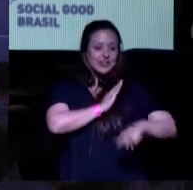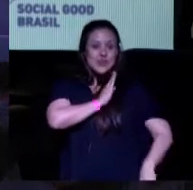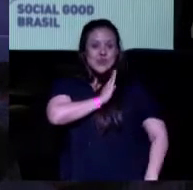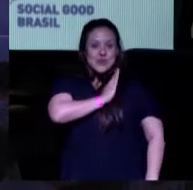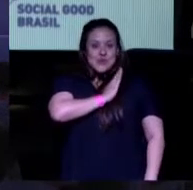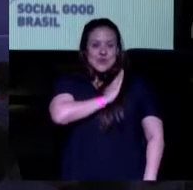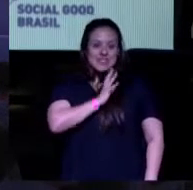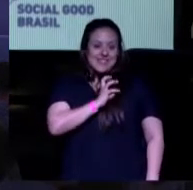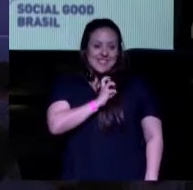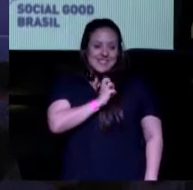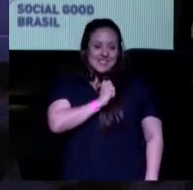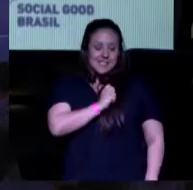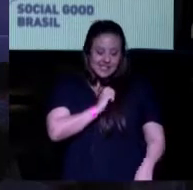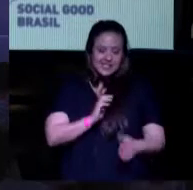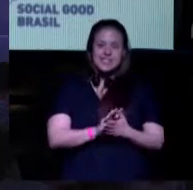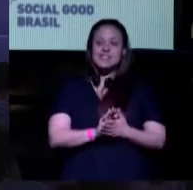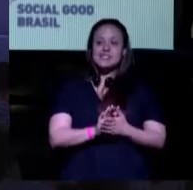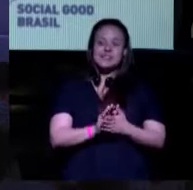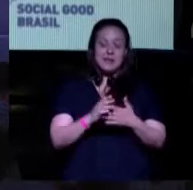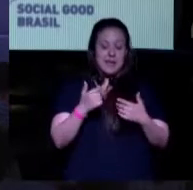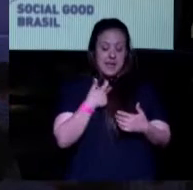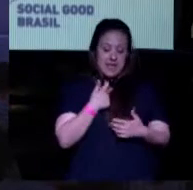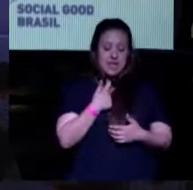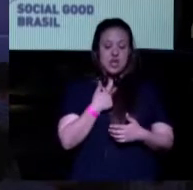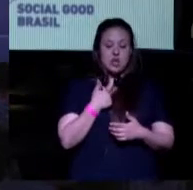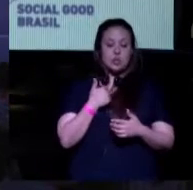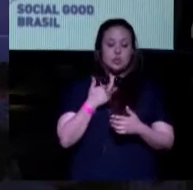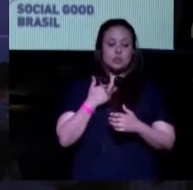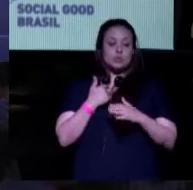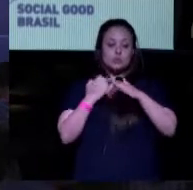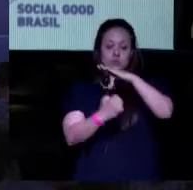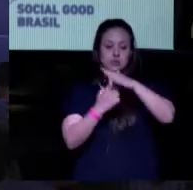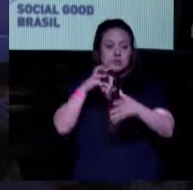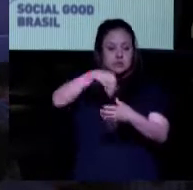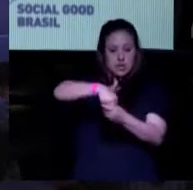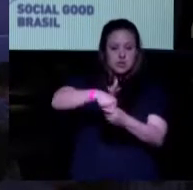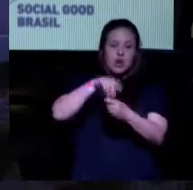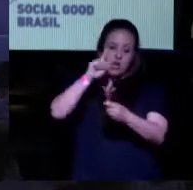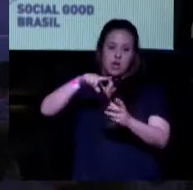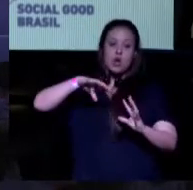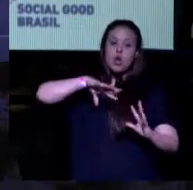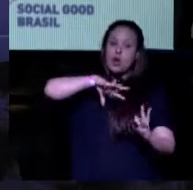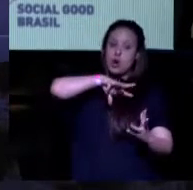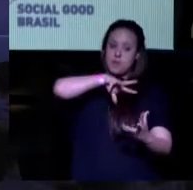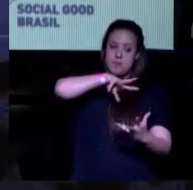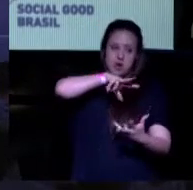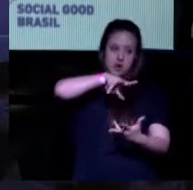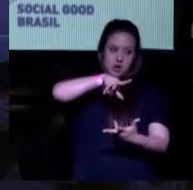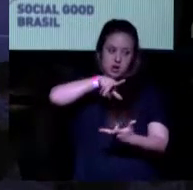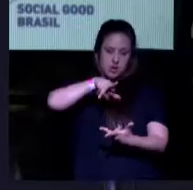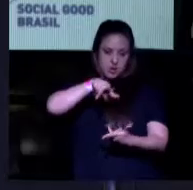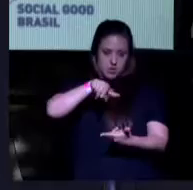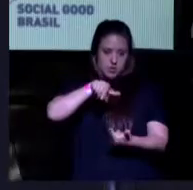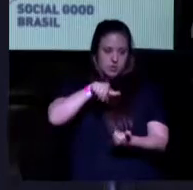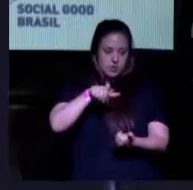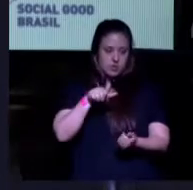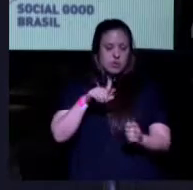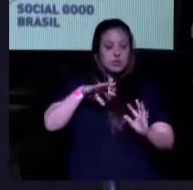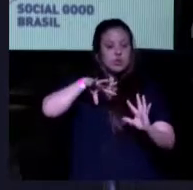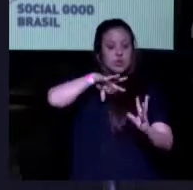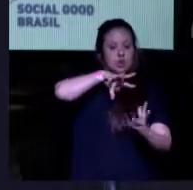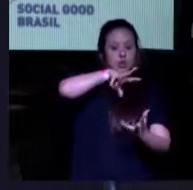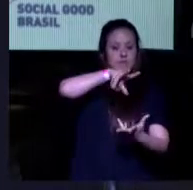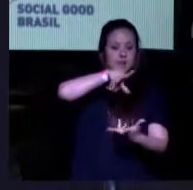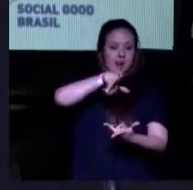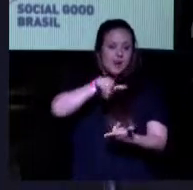fórmula eu tô dentro de uma empresa global né e então é difícil falar de inovação quando a gente está dentro